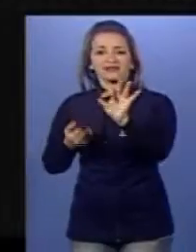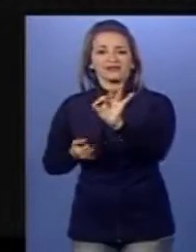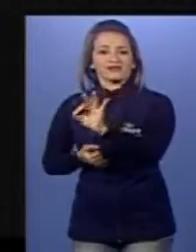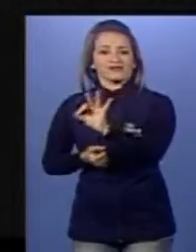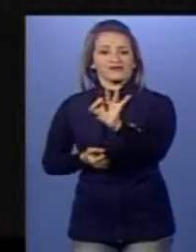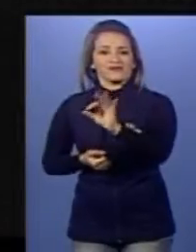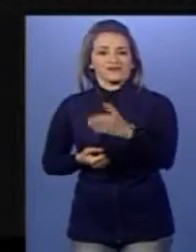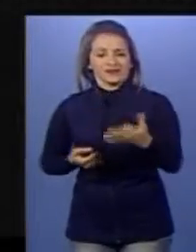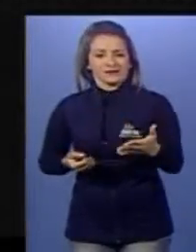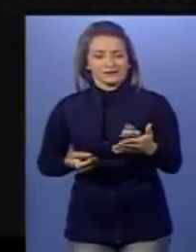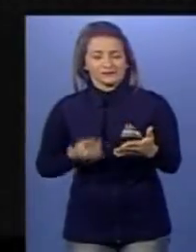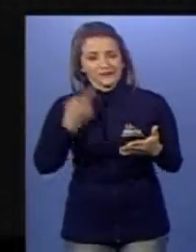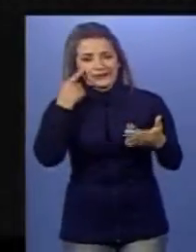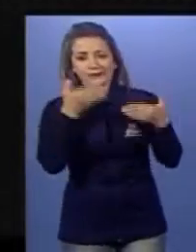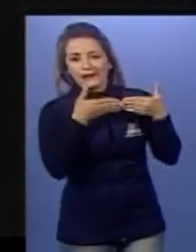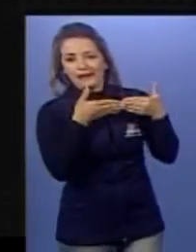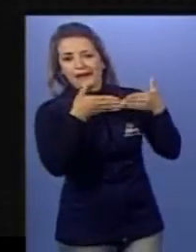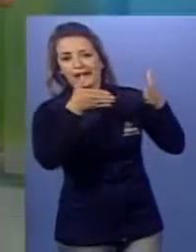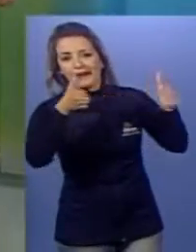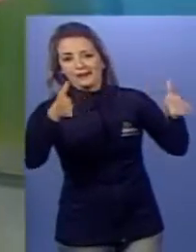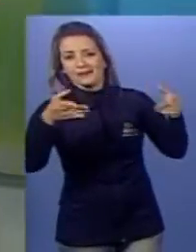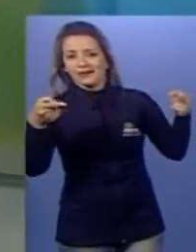desemprego aberto